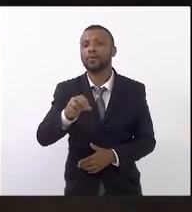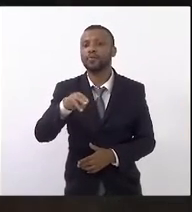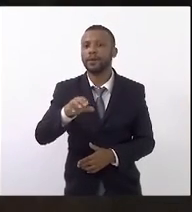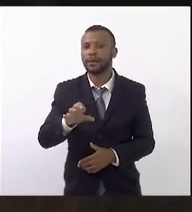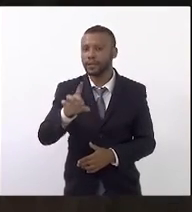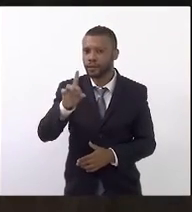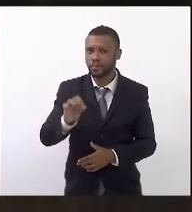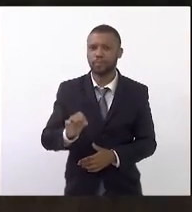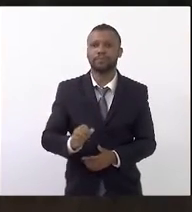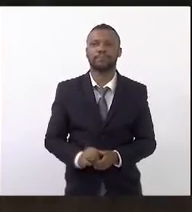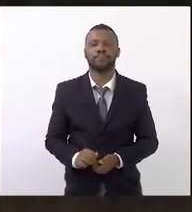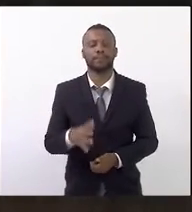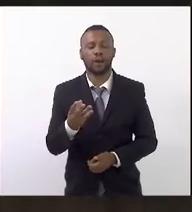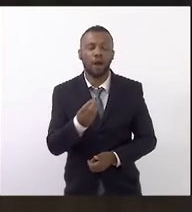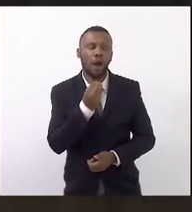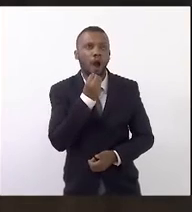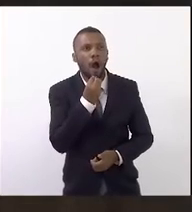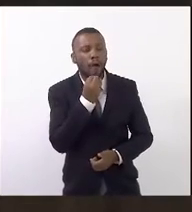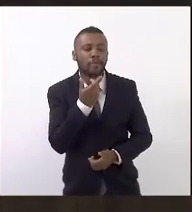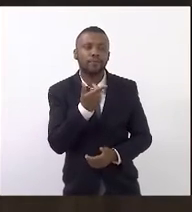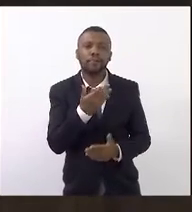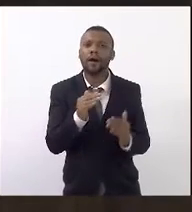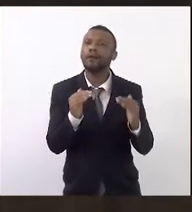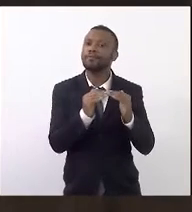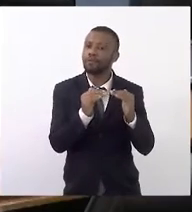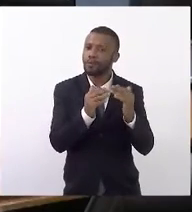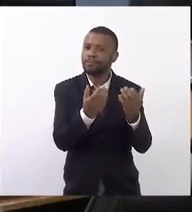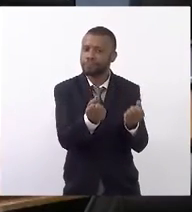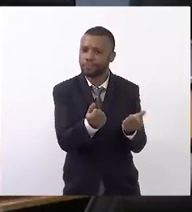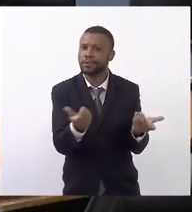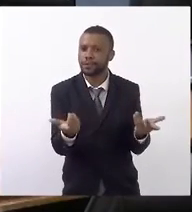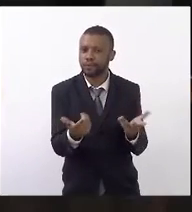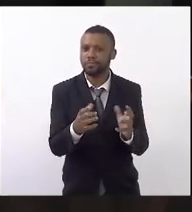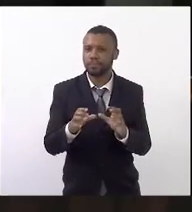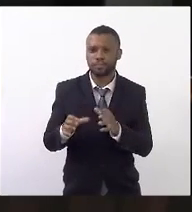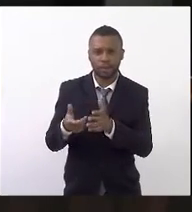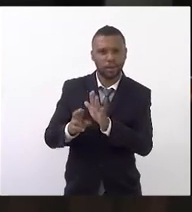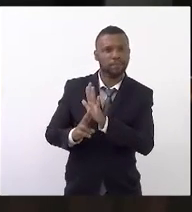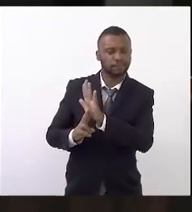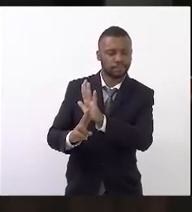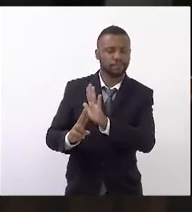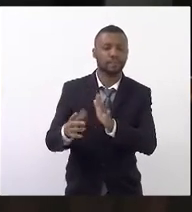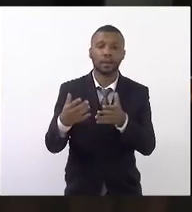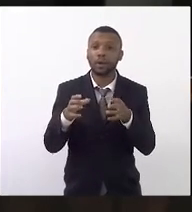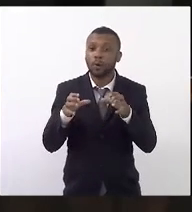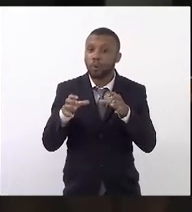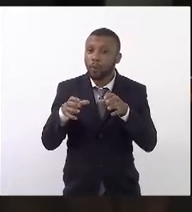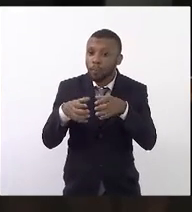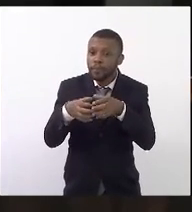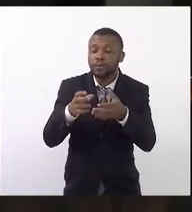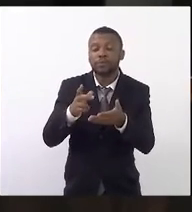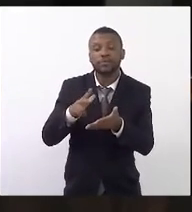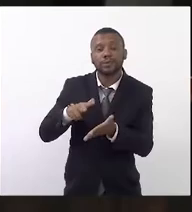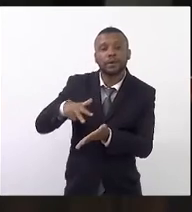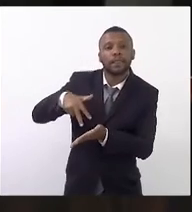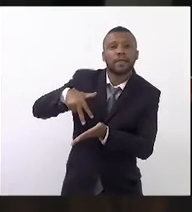Senhor presidente, obviamente que sou favorável pela comissão. Pela Comissão de Defesa Civil,